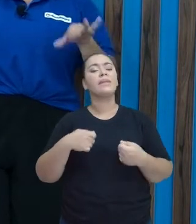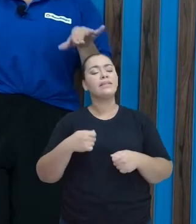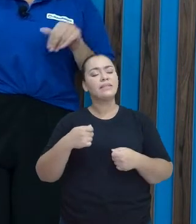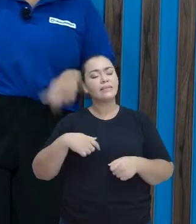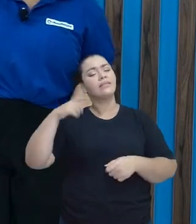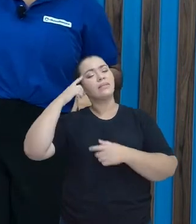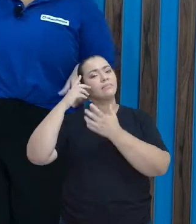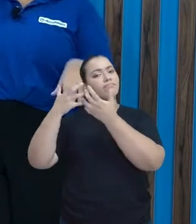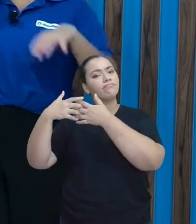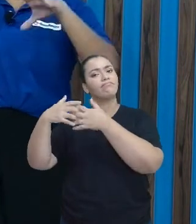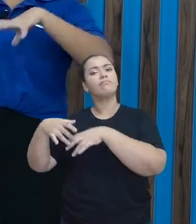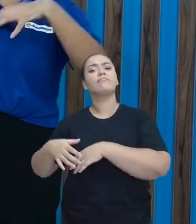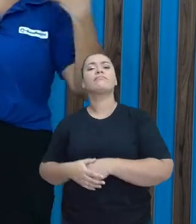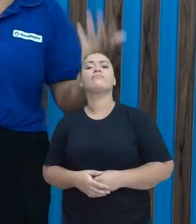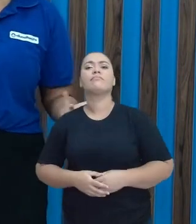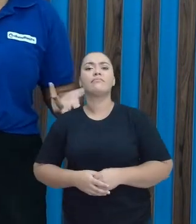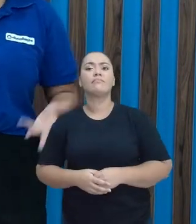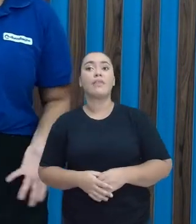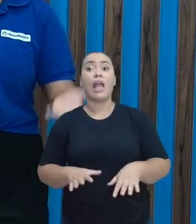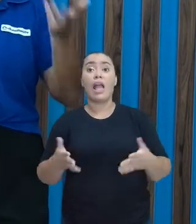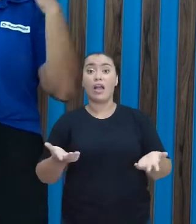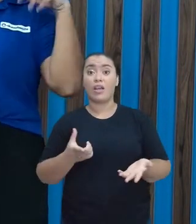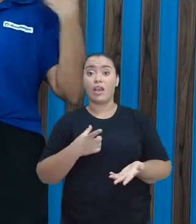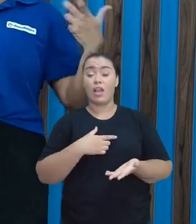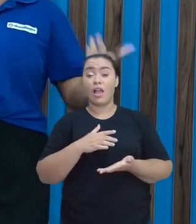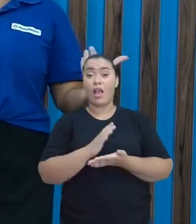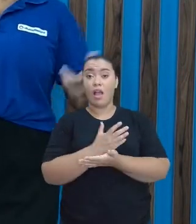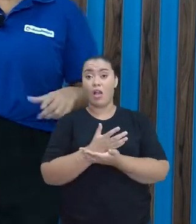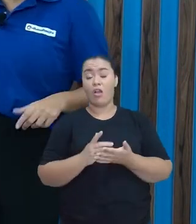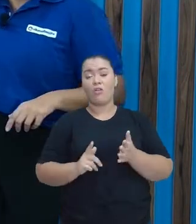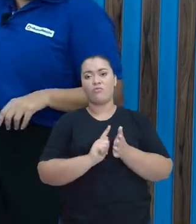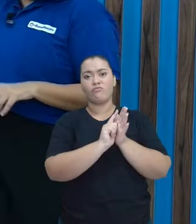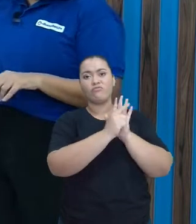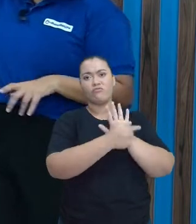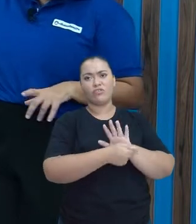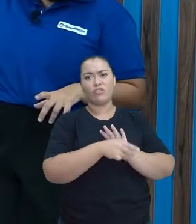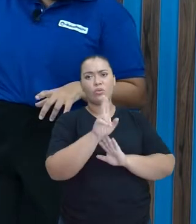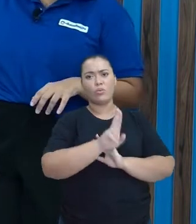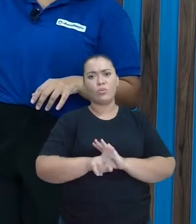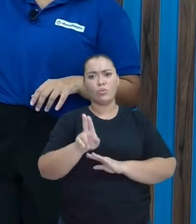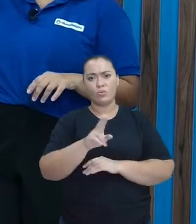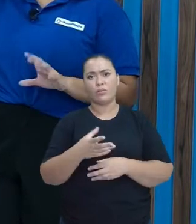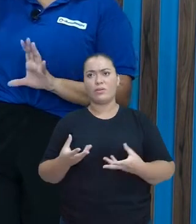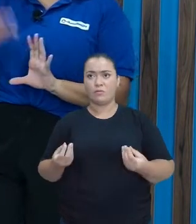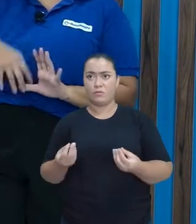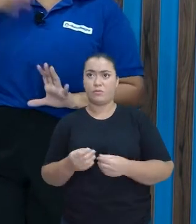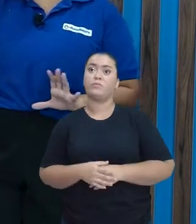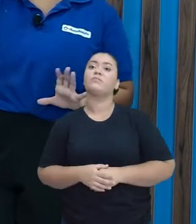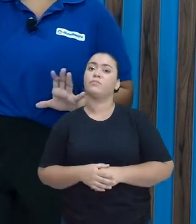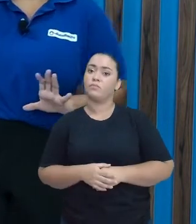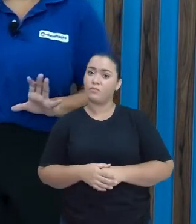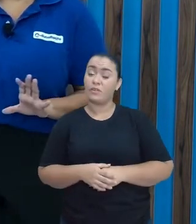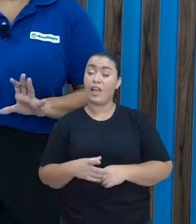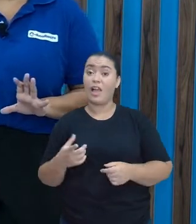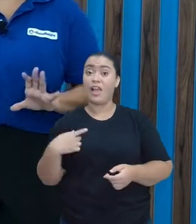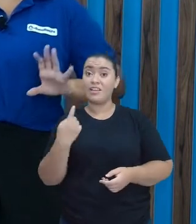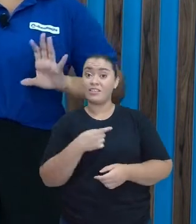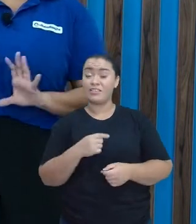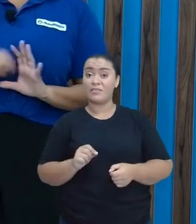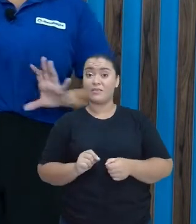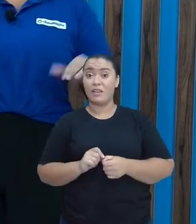mas é isso. Então, vamos ver alguns gêneros que a gente usa bastante, que a gente constrói essas